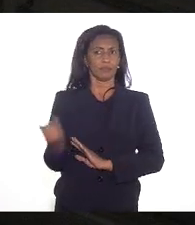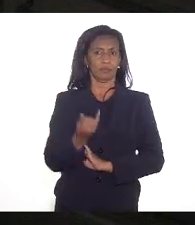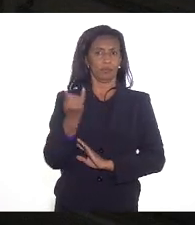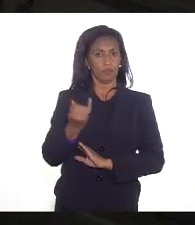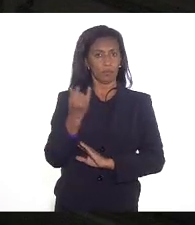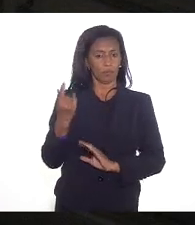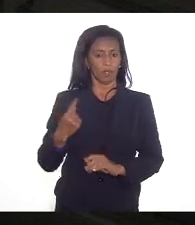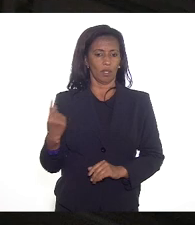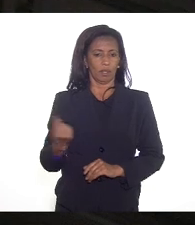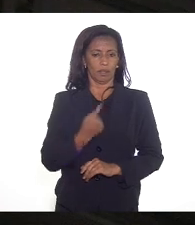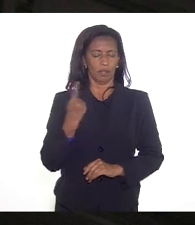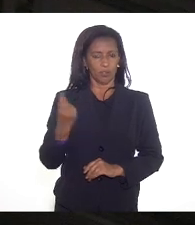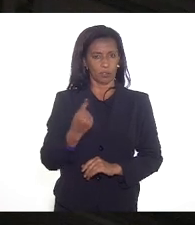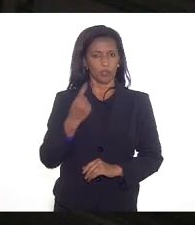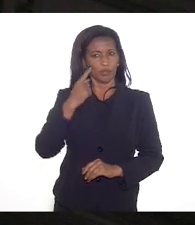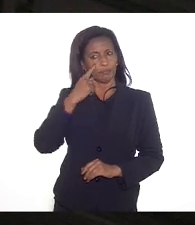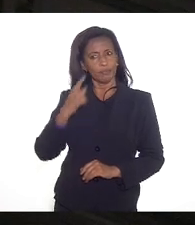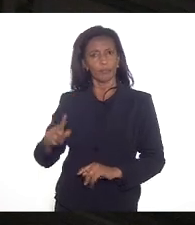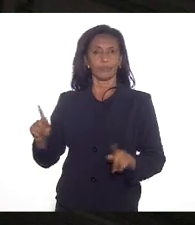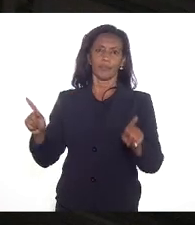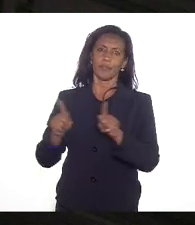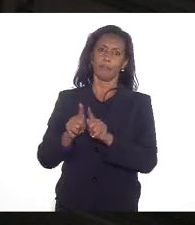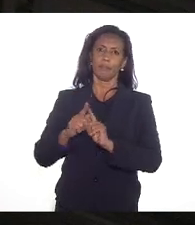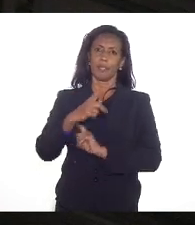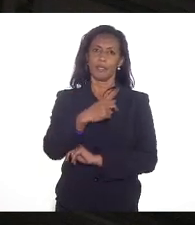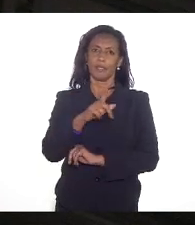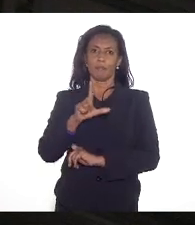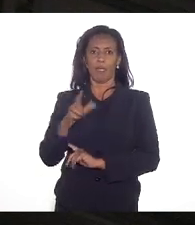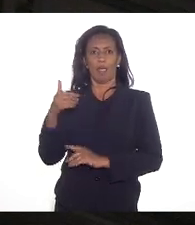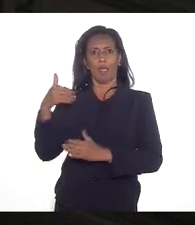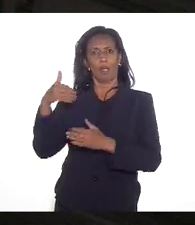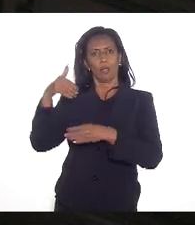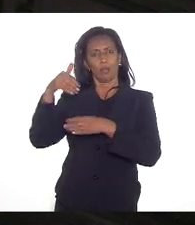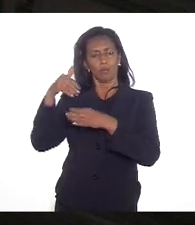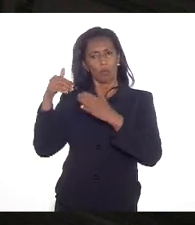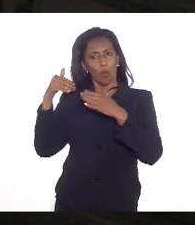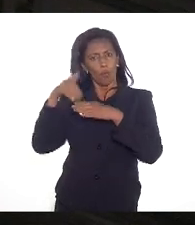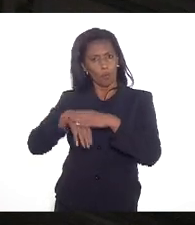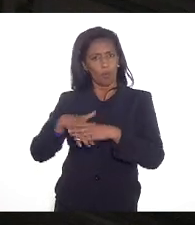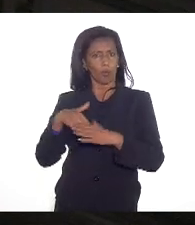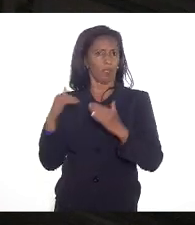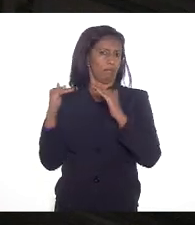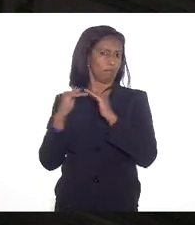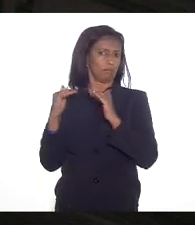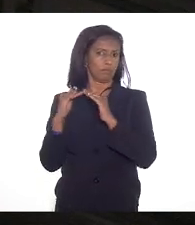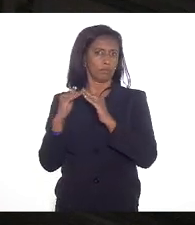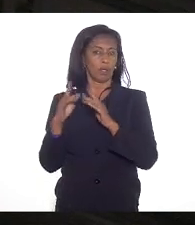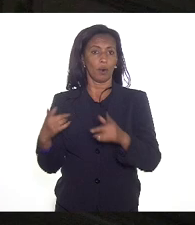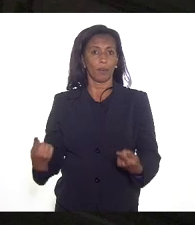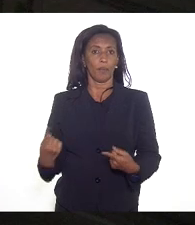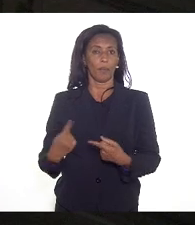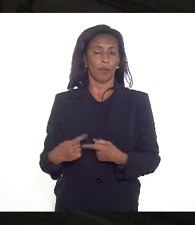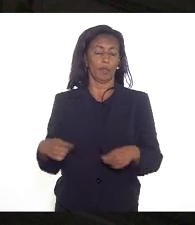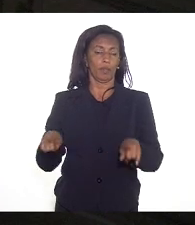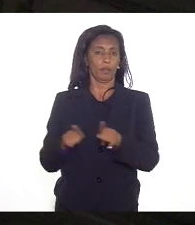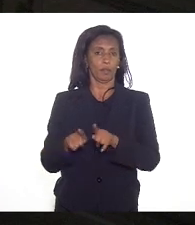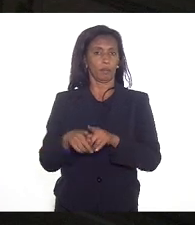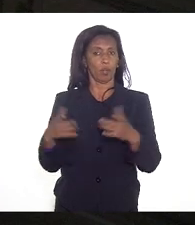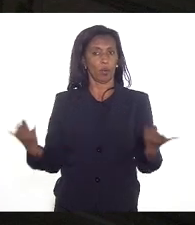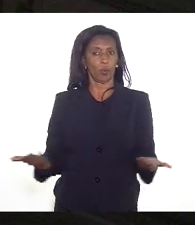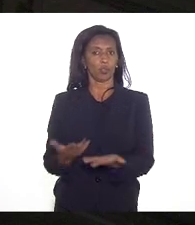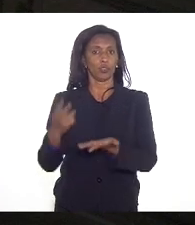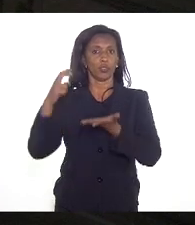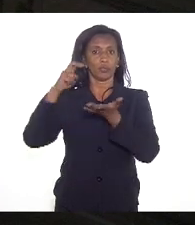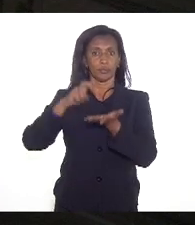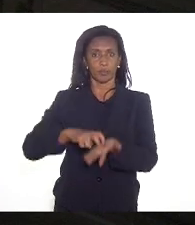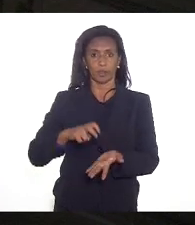importante a gente referendar esse pele Eu votei favorável porque inclusive hoje